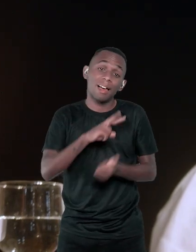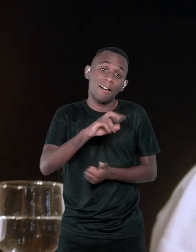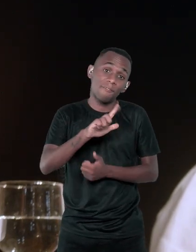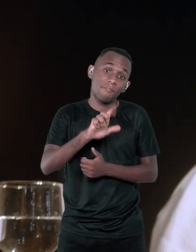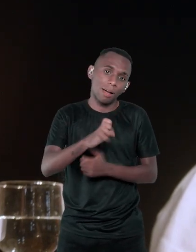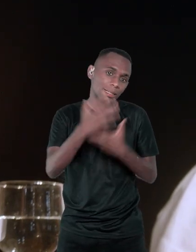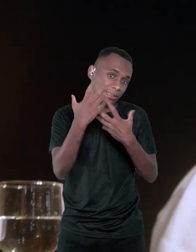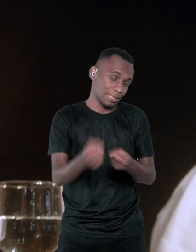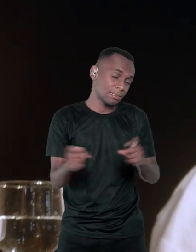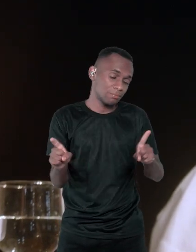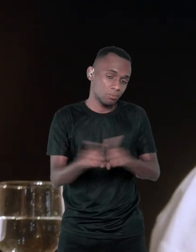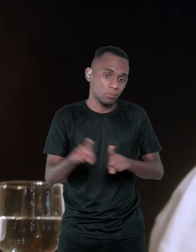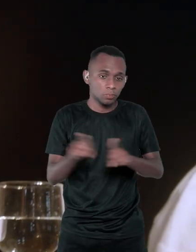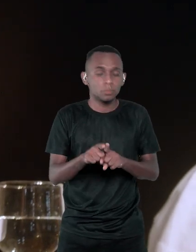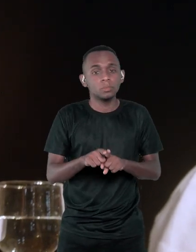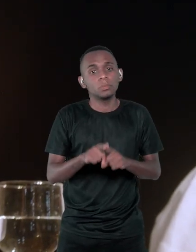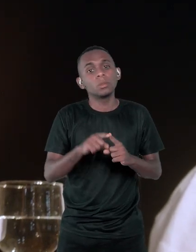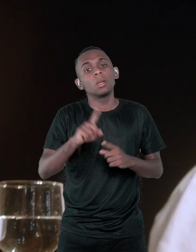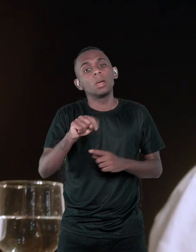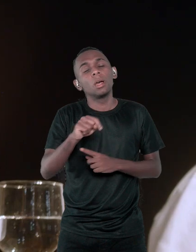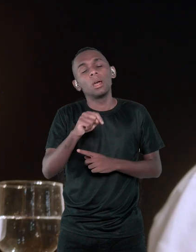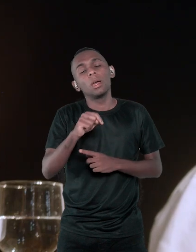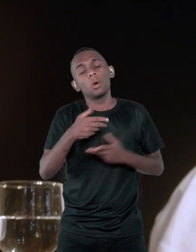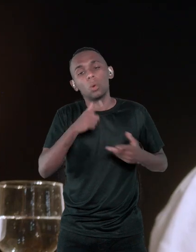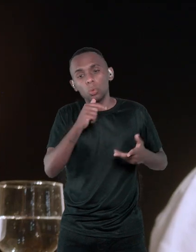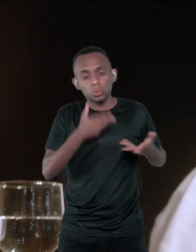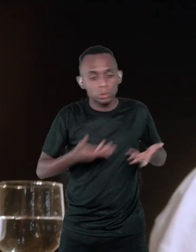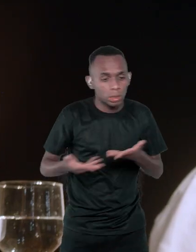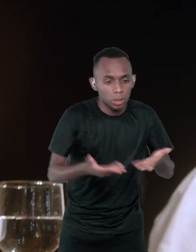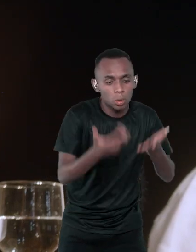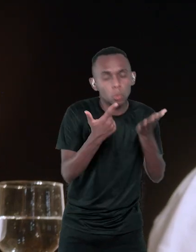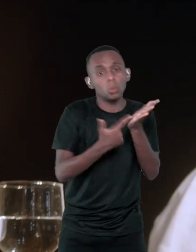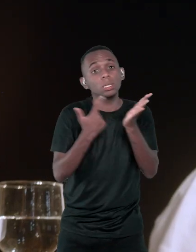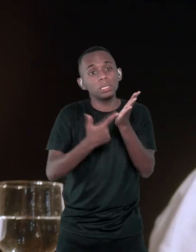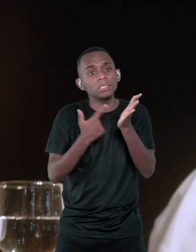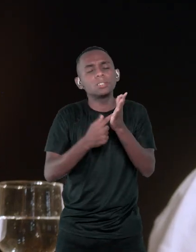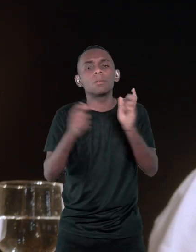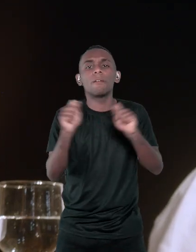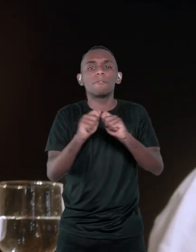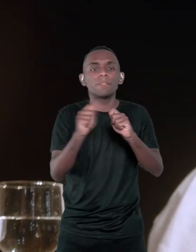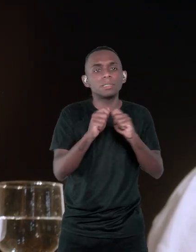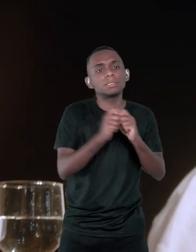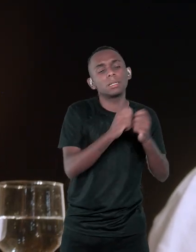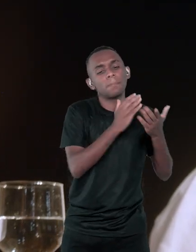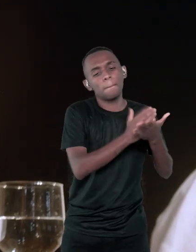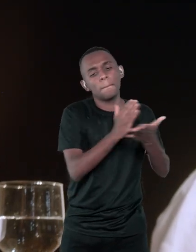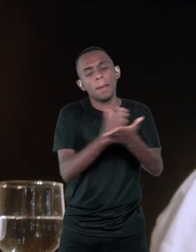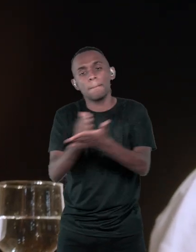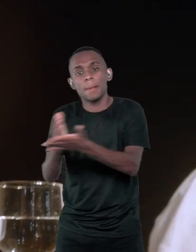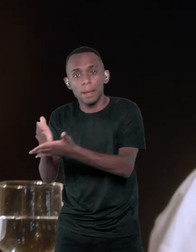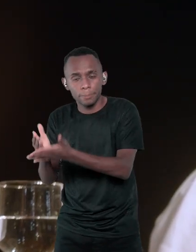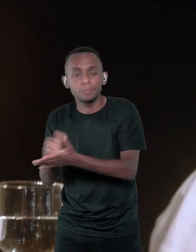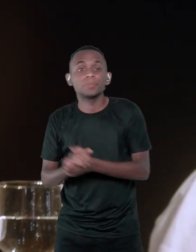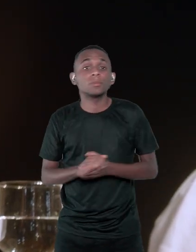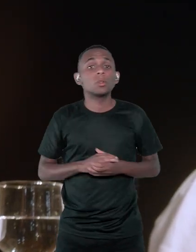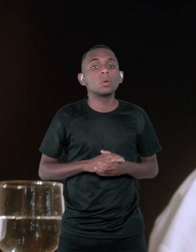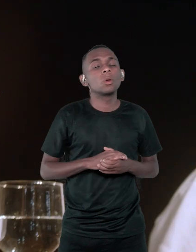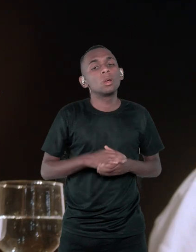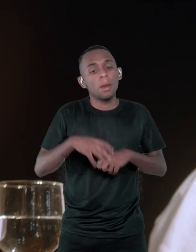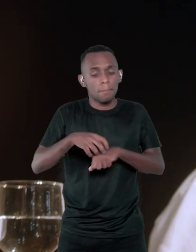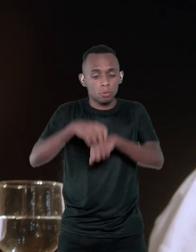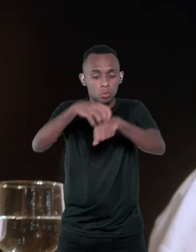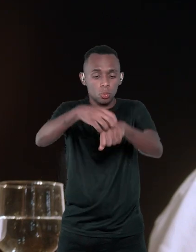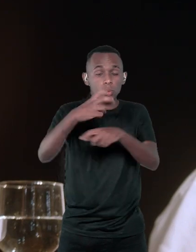topar também, os rios literários, onde a gente vai fazer itinerários, produzir itinerários de